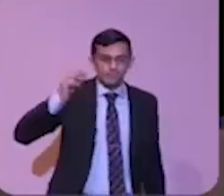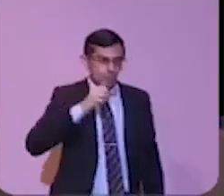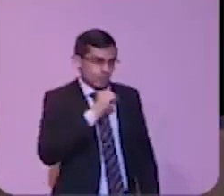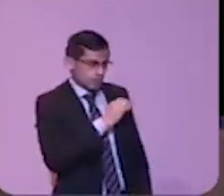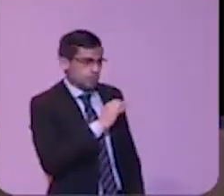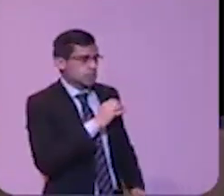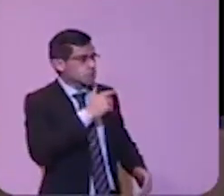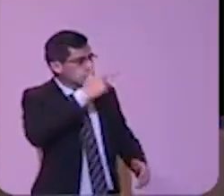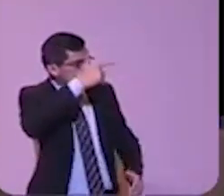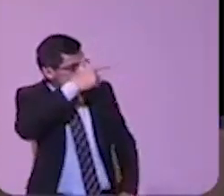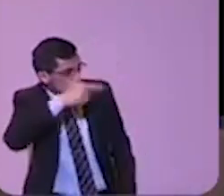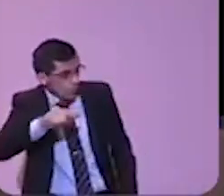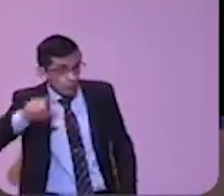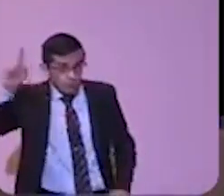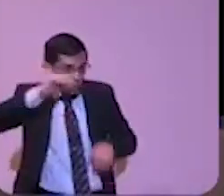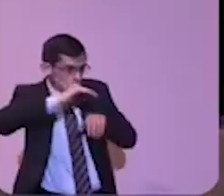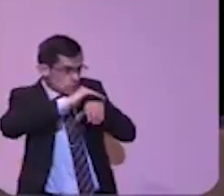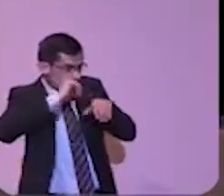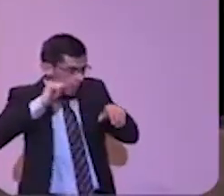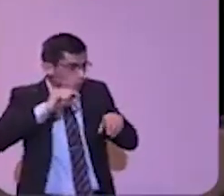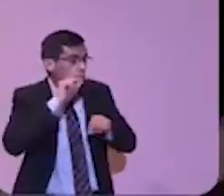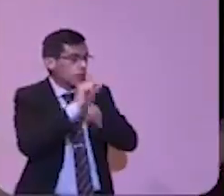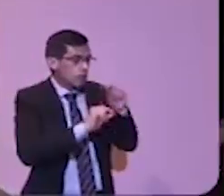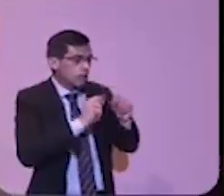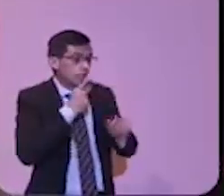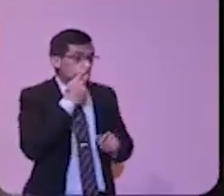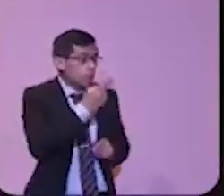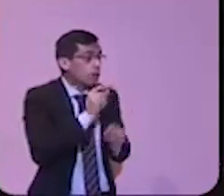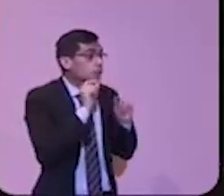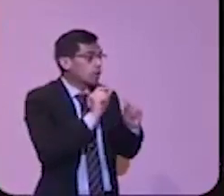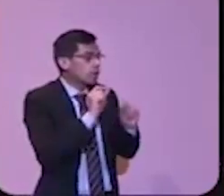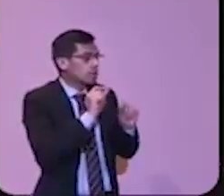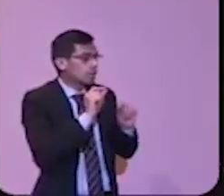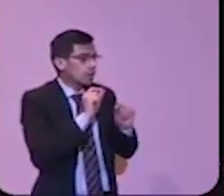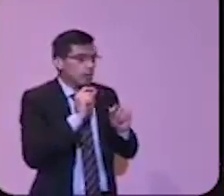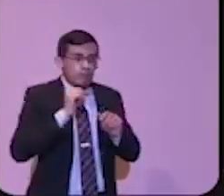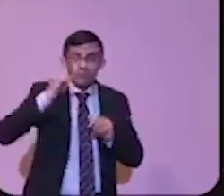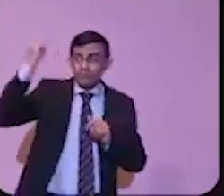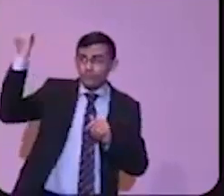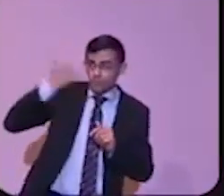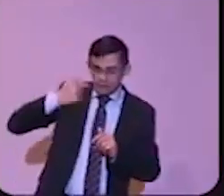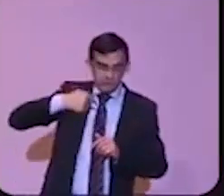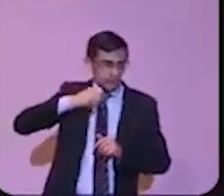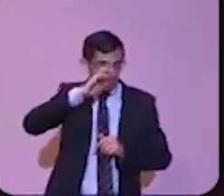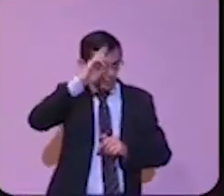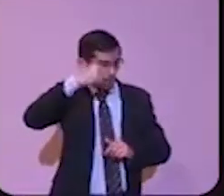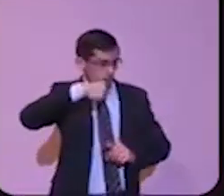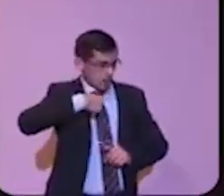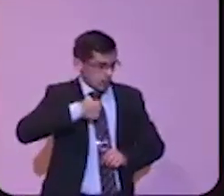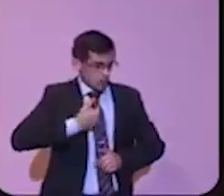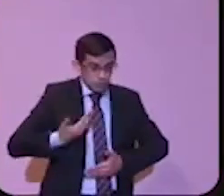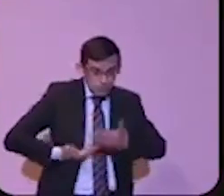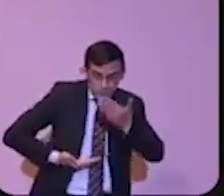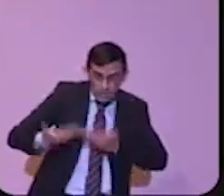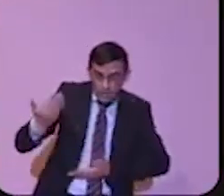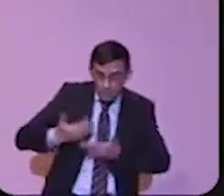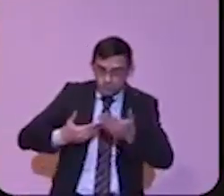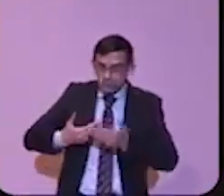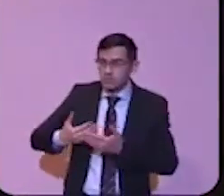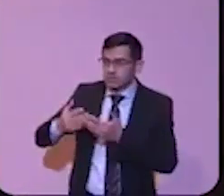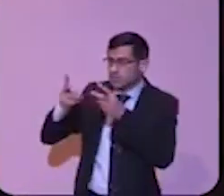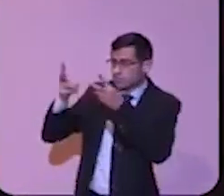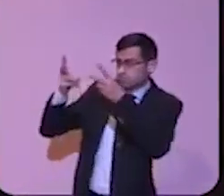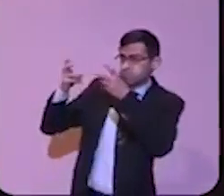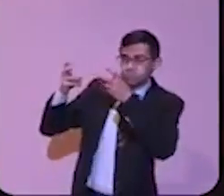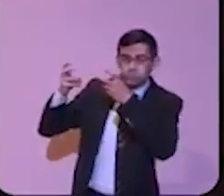você ouvir a voz te chamando novamente, você vai dizer: fala, Senhor, porque o teu servo